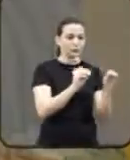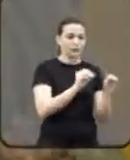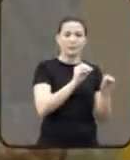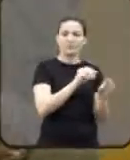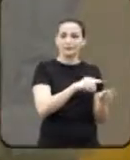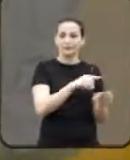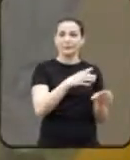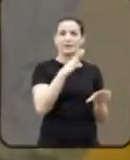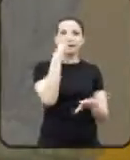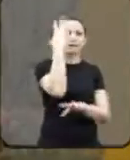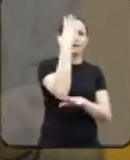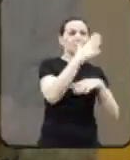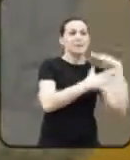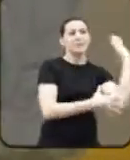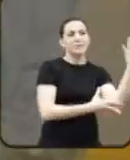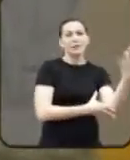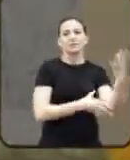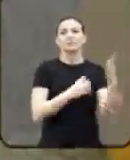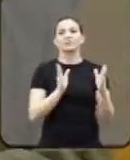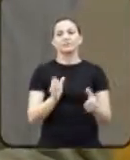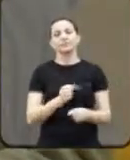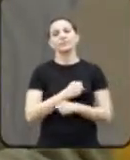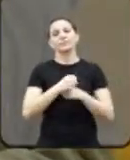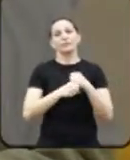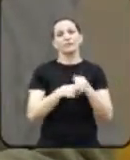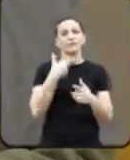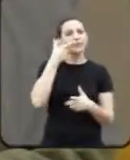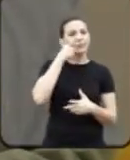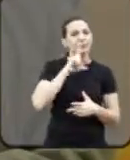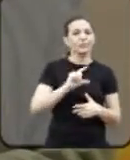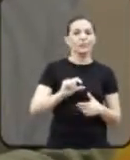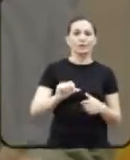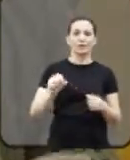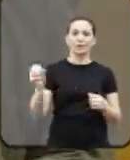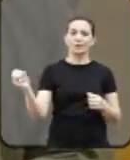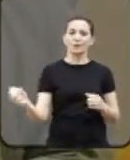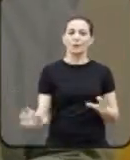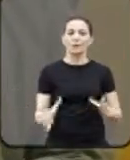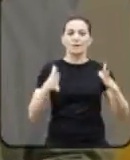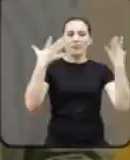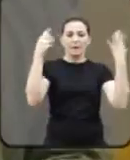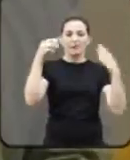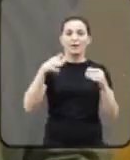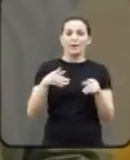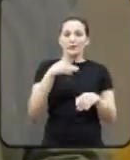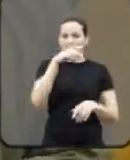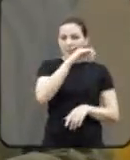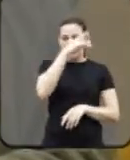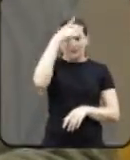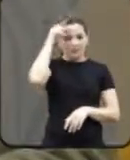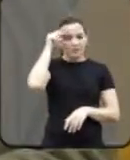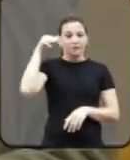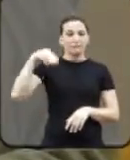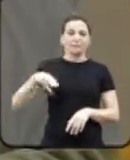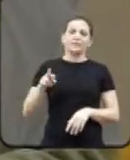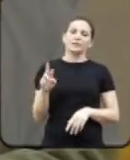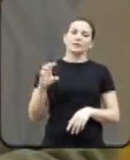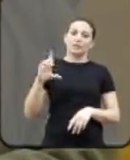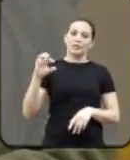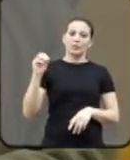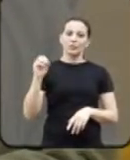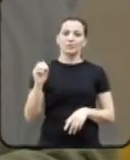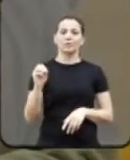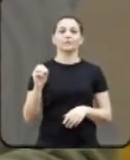mandou devolver as áreas, reverter as áreas, né? E essa praça agora, este ano aqui, conseguimos que ela